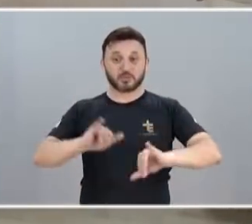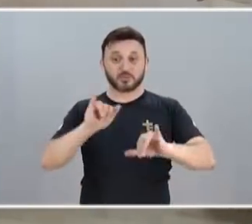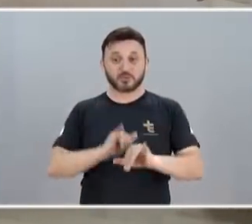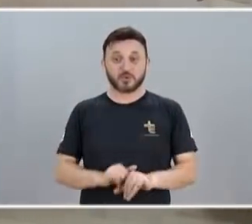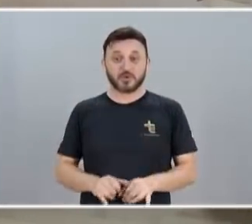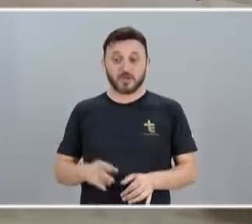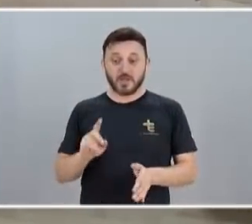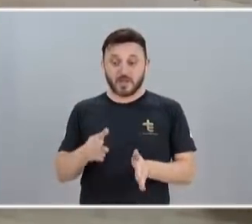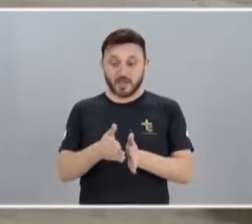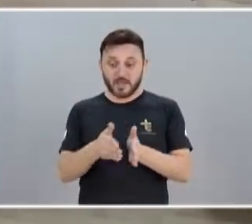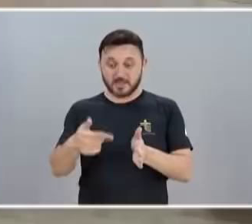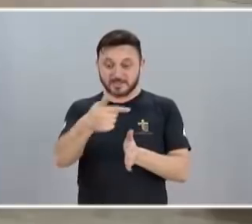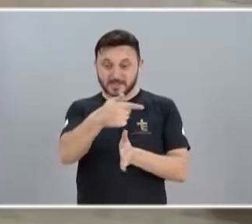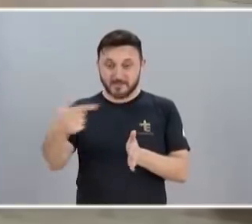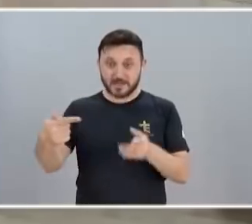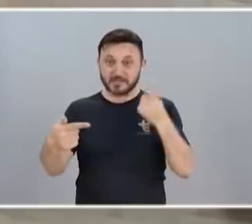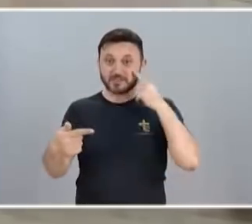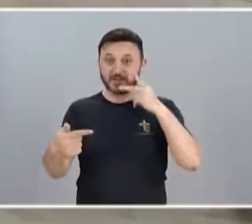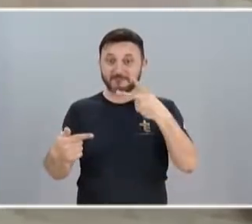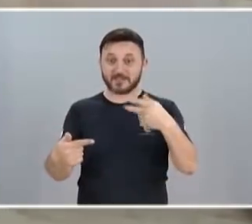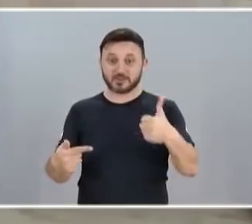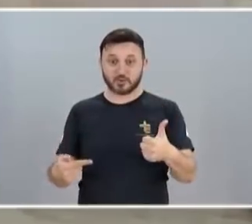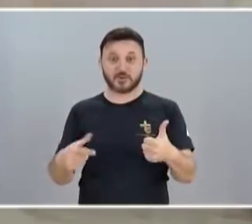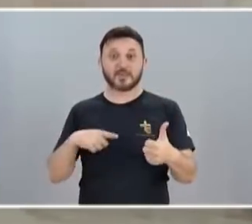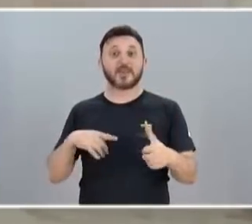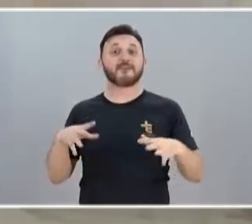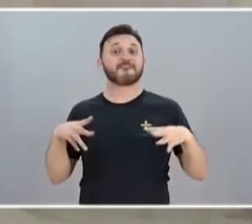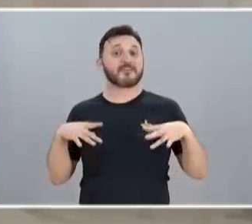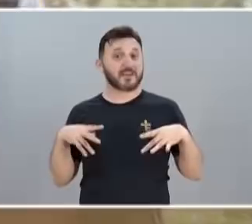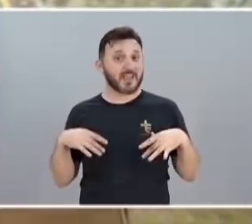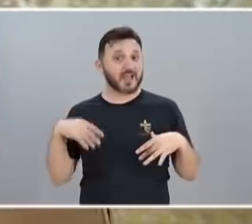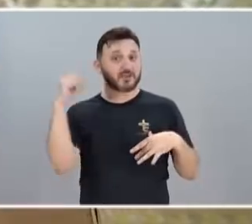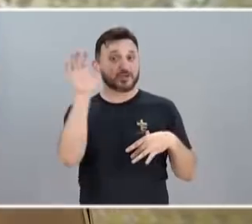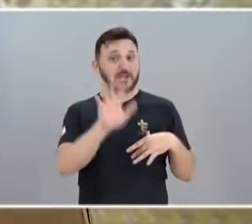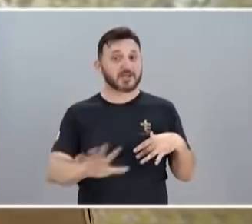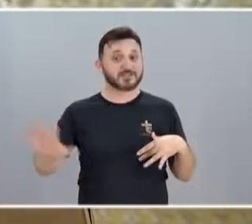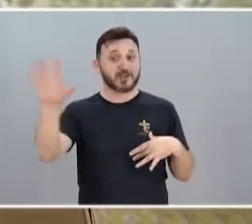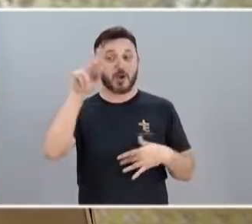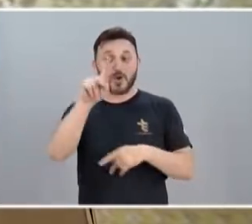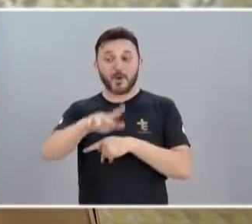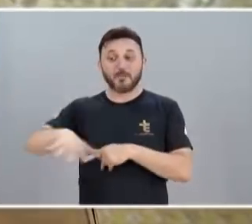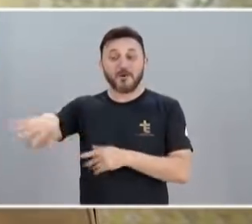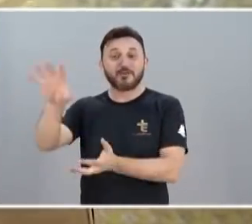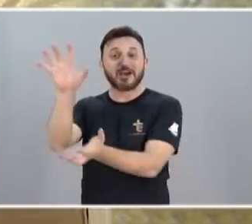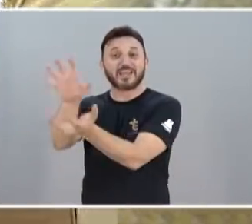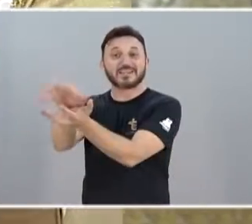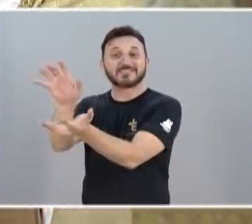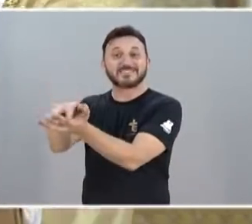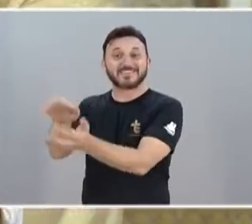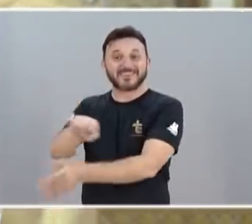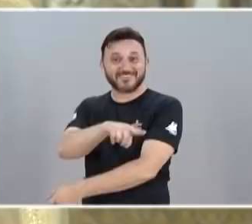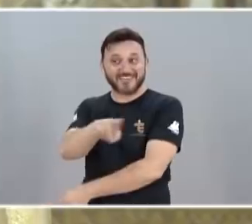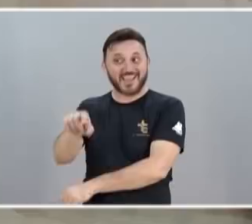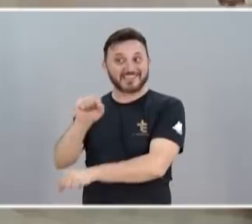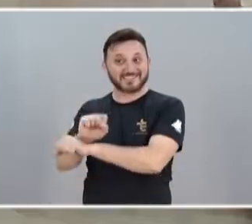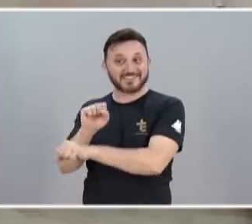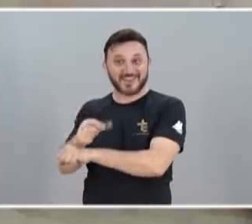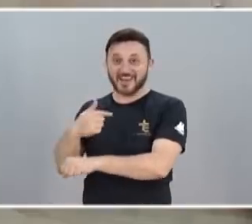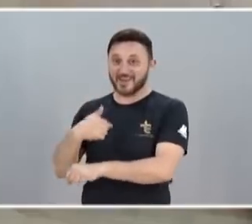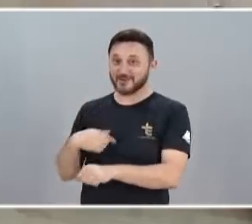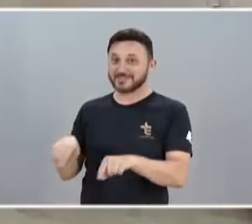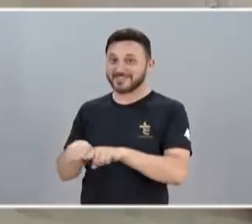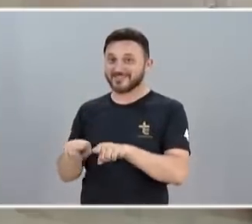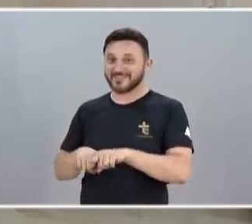nessa semana tem dia 21, feriado nacional. Povo de Recife, nos aguarde. Eu,